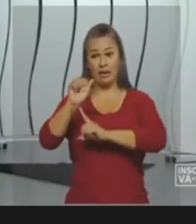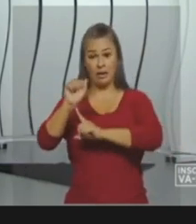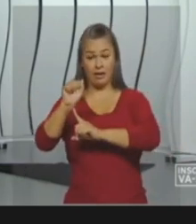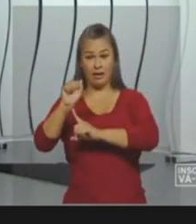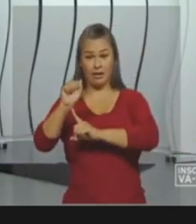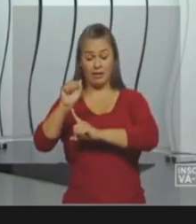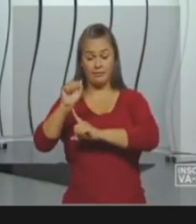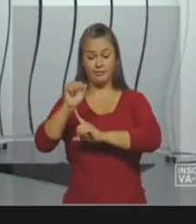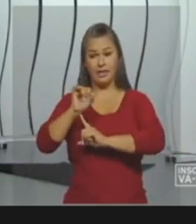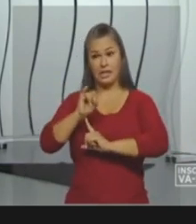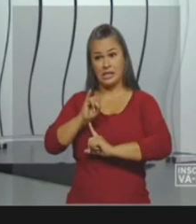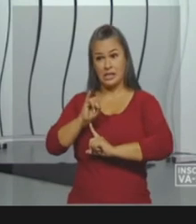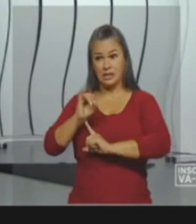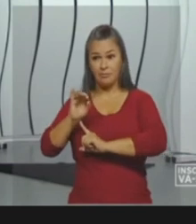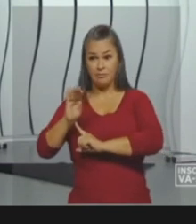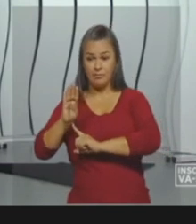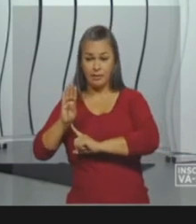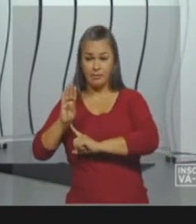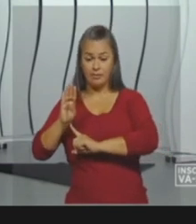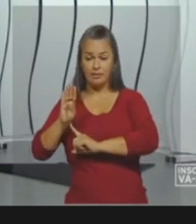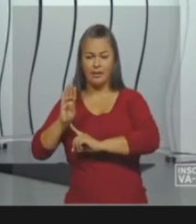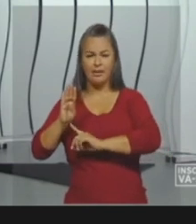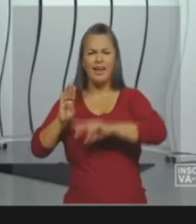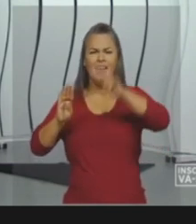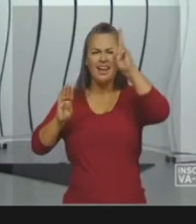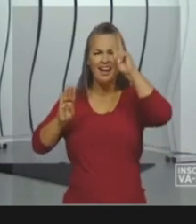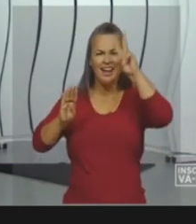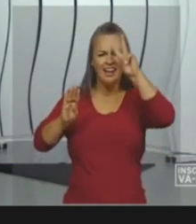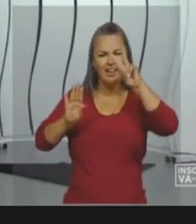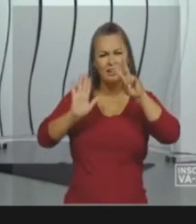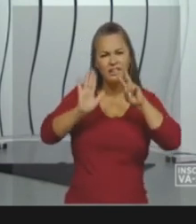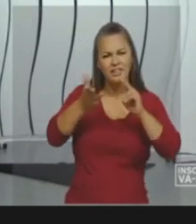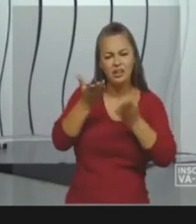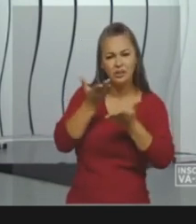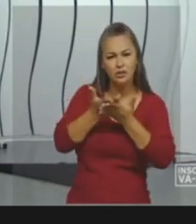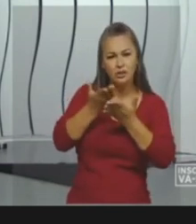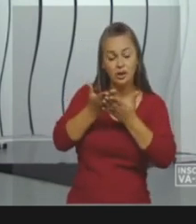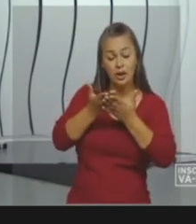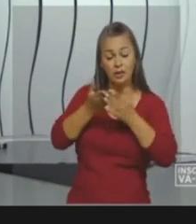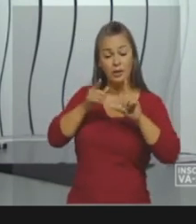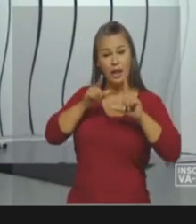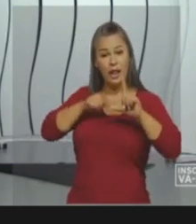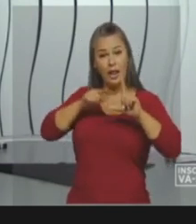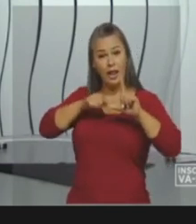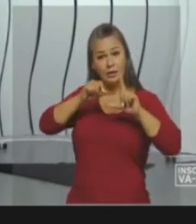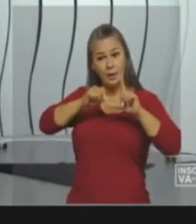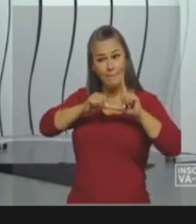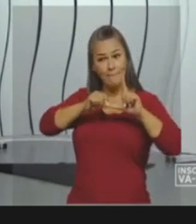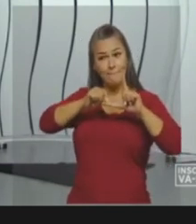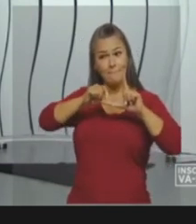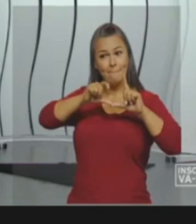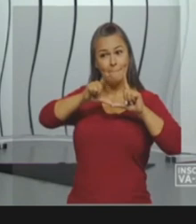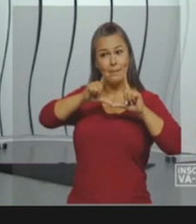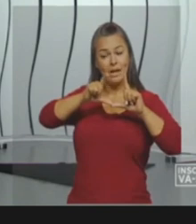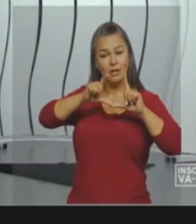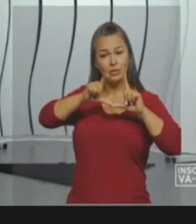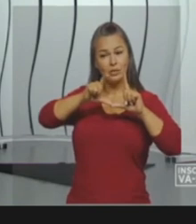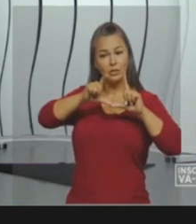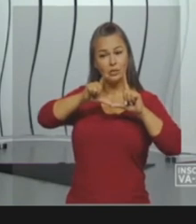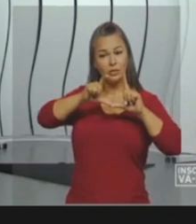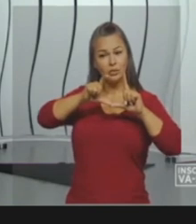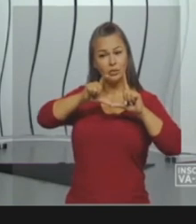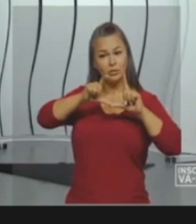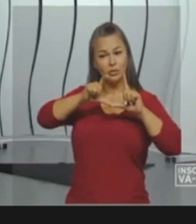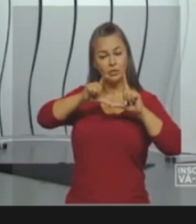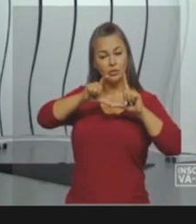letras maiúsculas vão representar os genes que são dominantes, que vão dominar sobre as outras características.